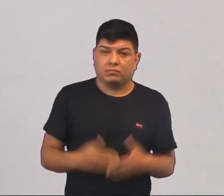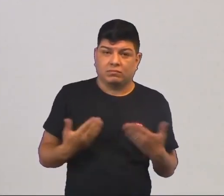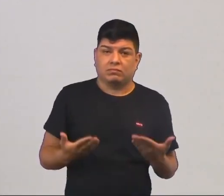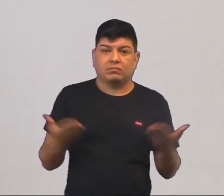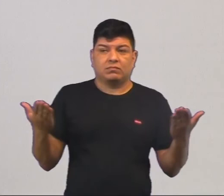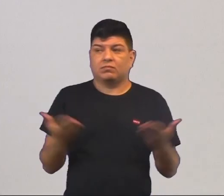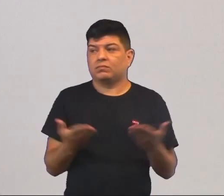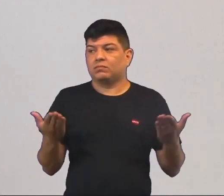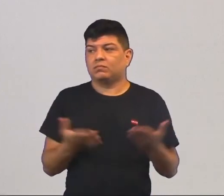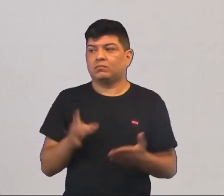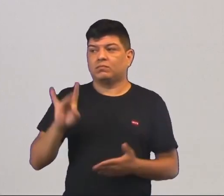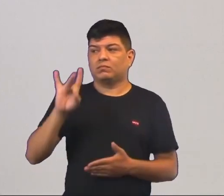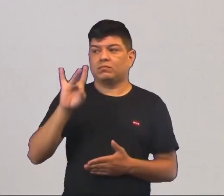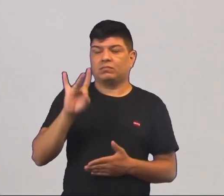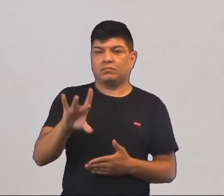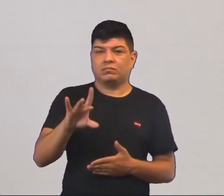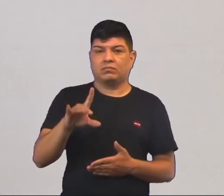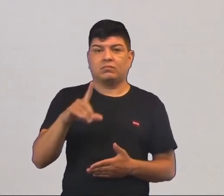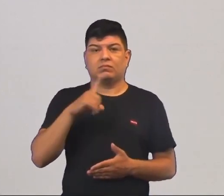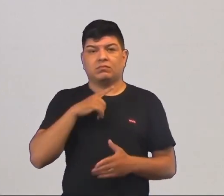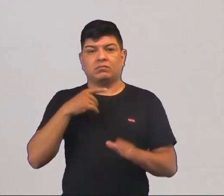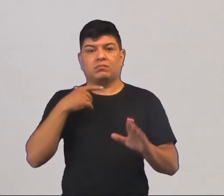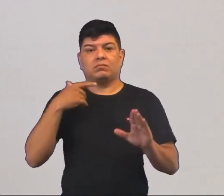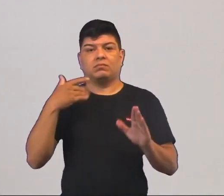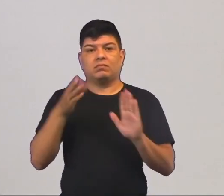Então, por hoje é só. Para ter